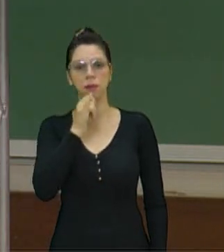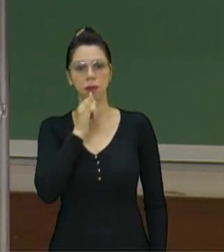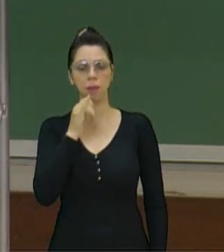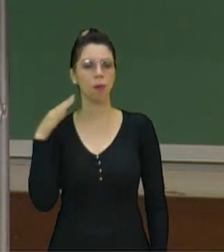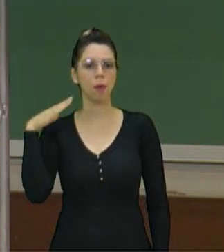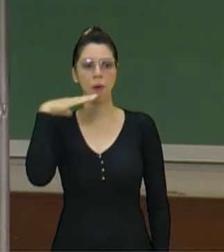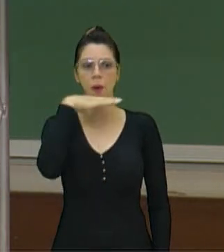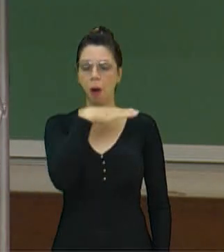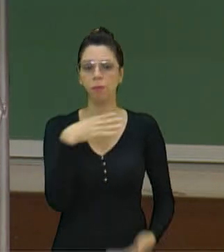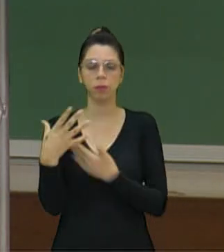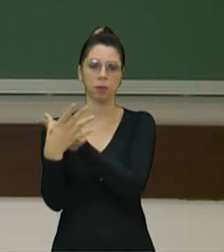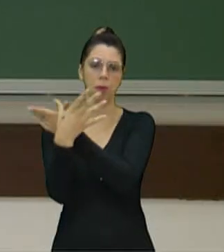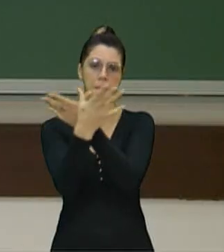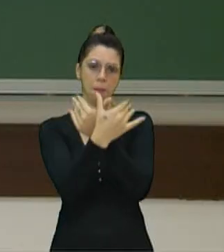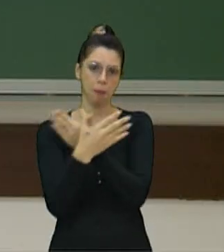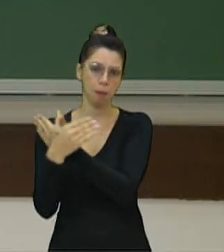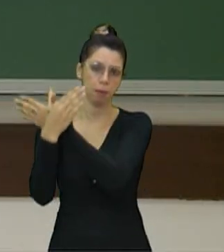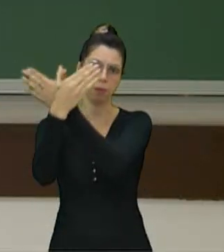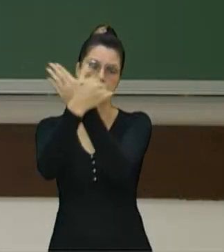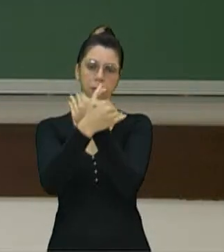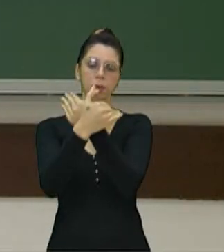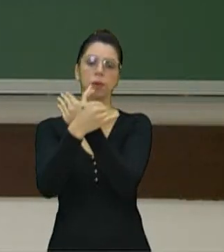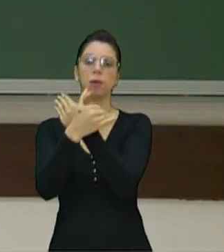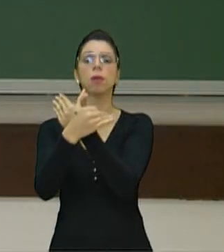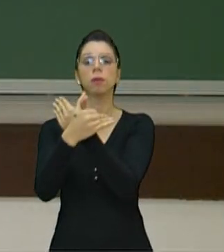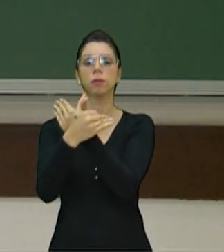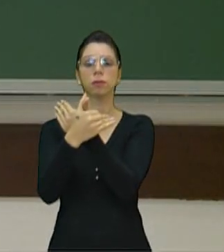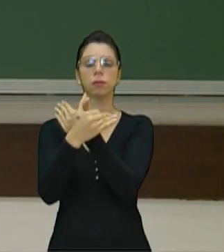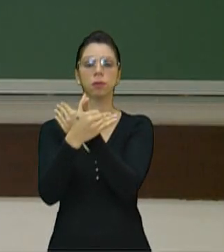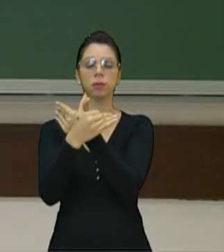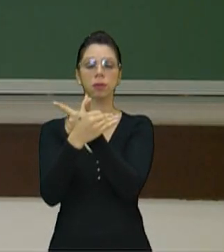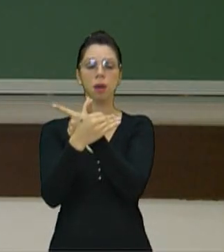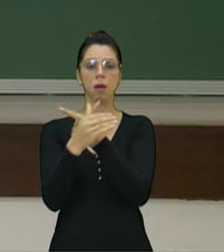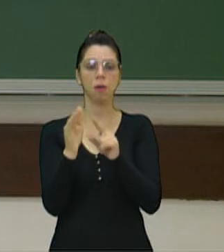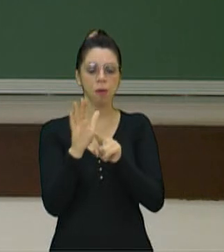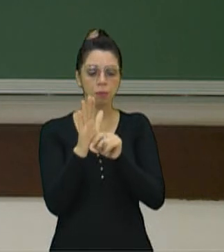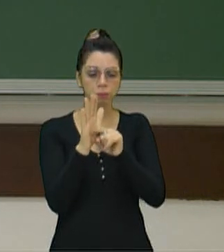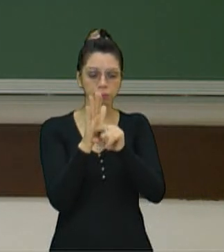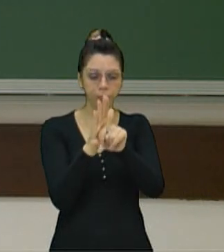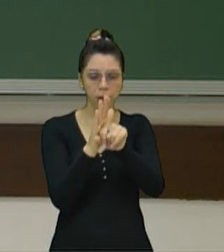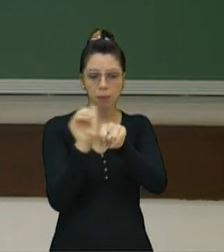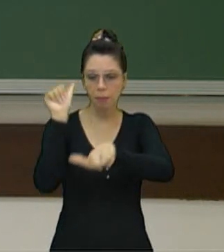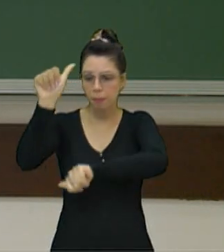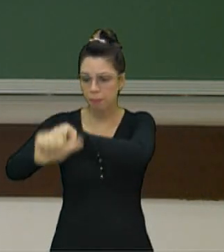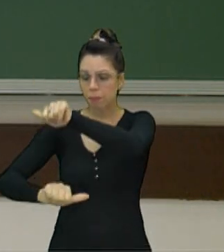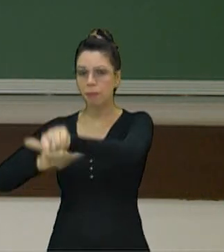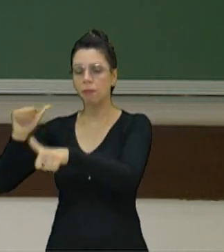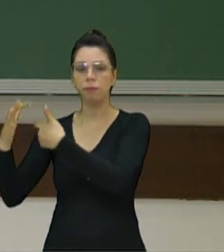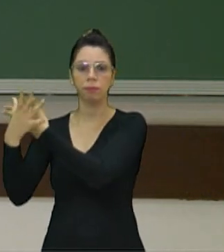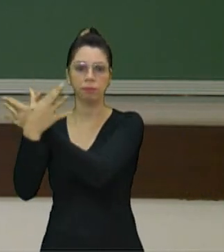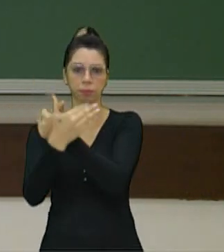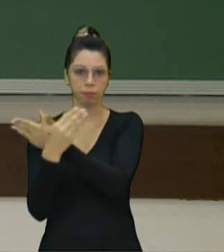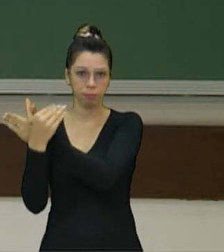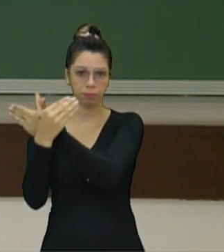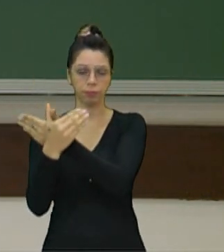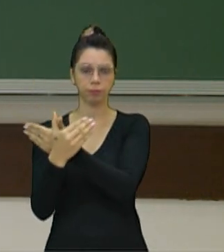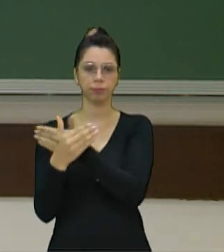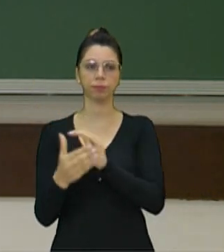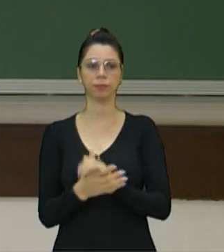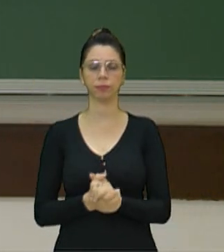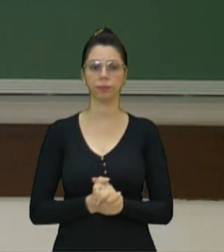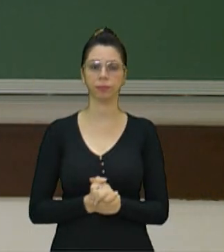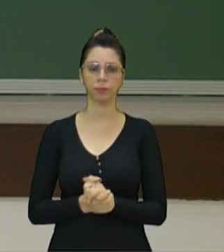da pupa, a formação do indivíduo adulto, né, caracterizando a metamorfose. Muito